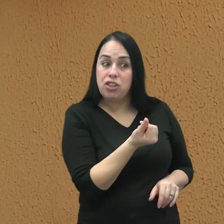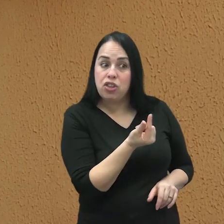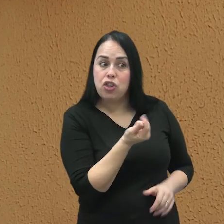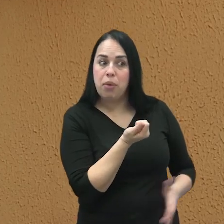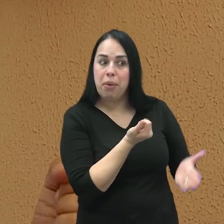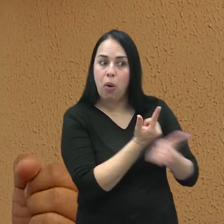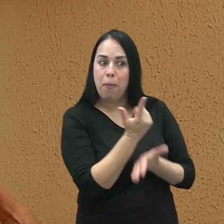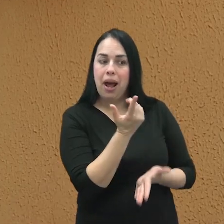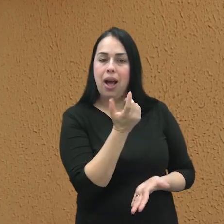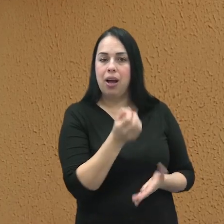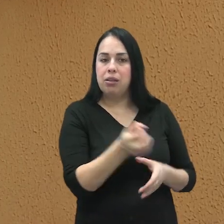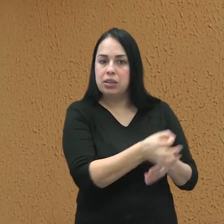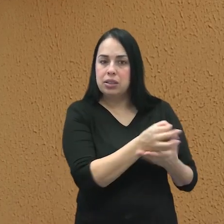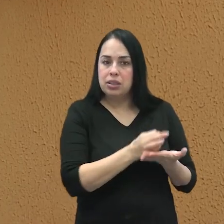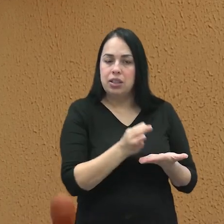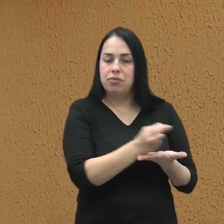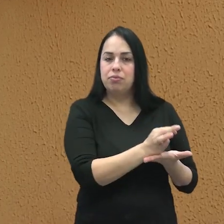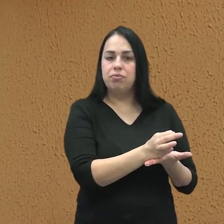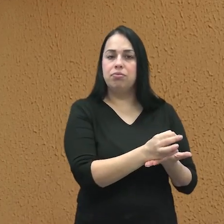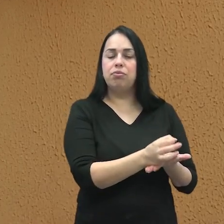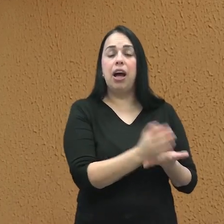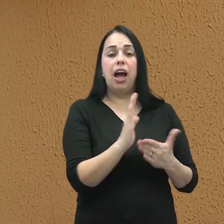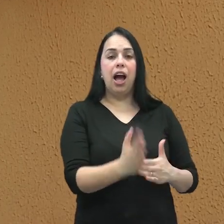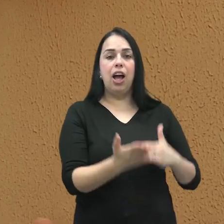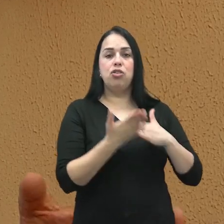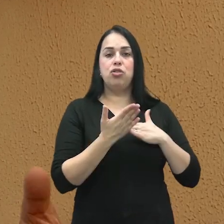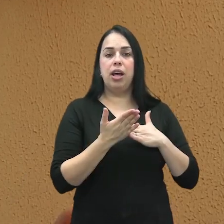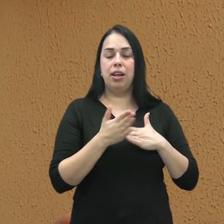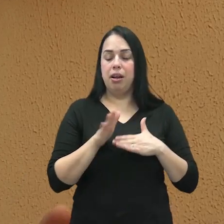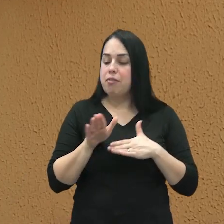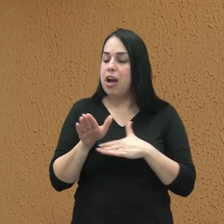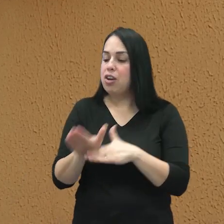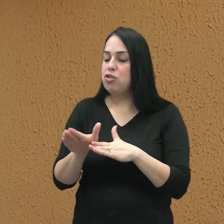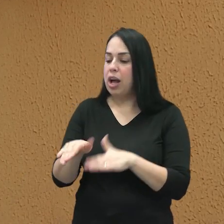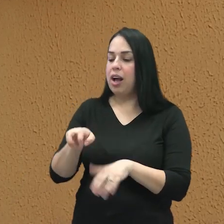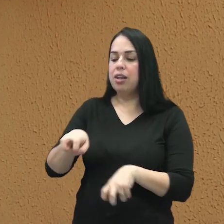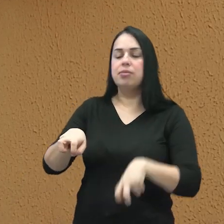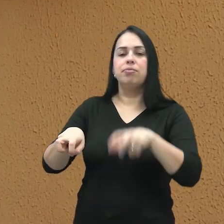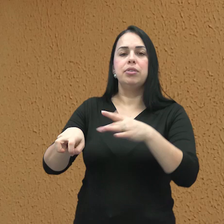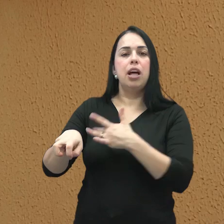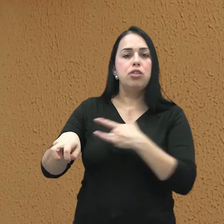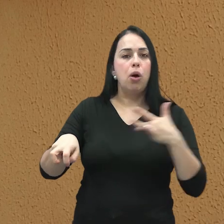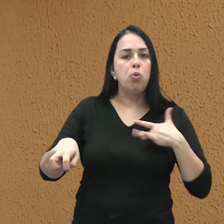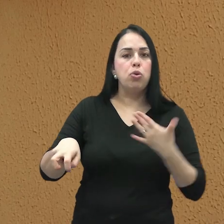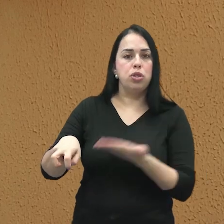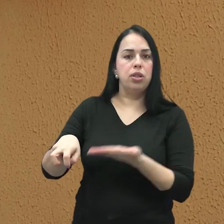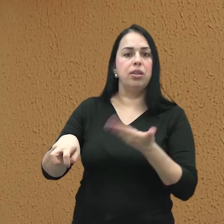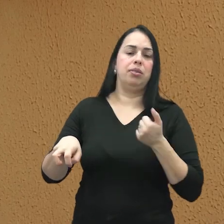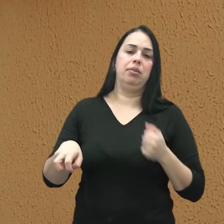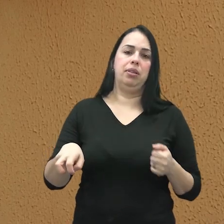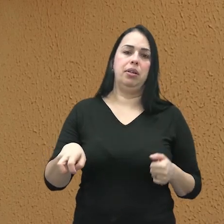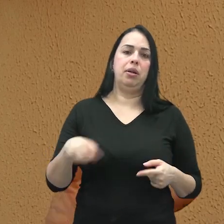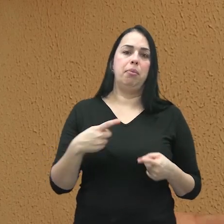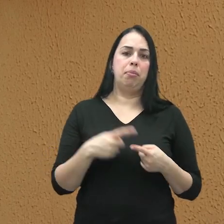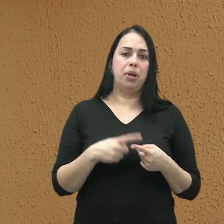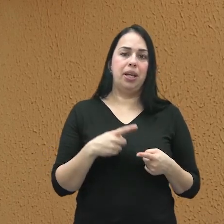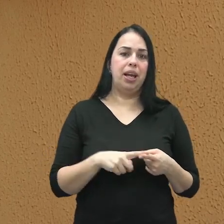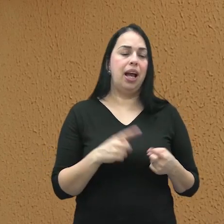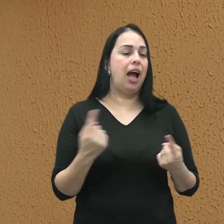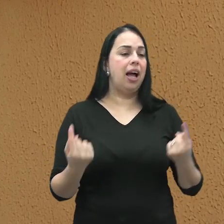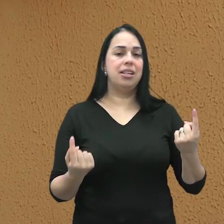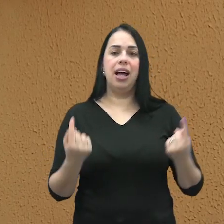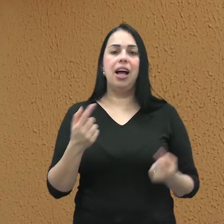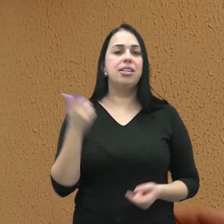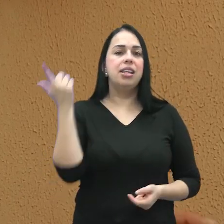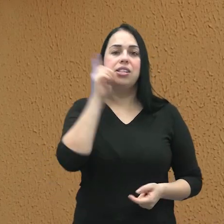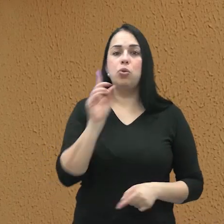o dinheiro para comprar ração vai usar esse dinheiro para cuidar da saúde desse animal quando precisar. Porque às vezes as